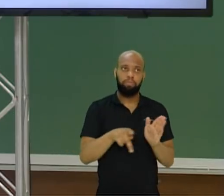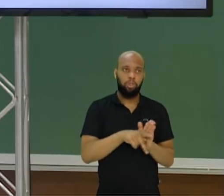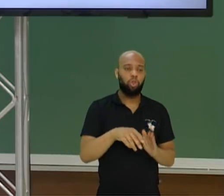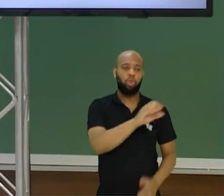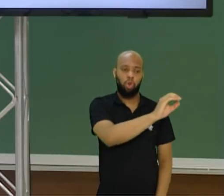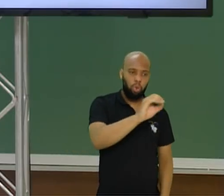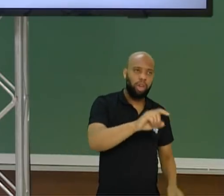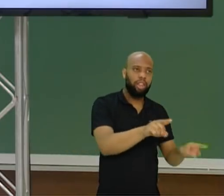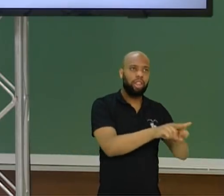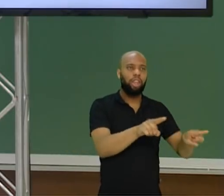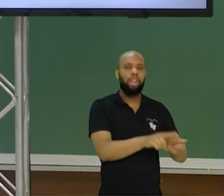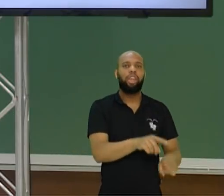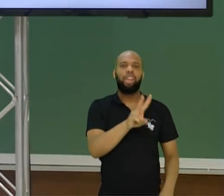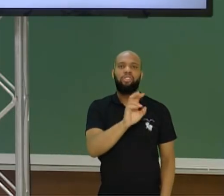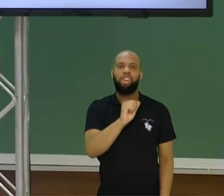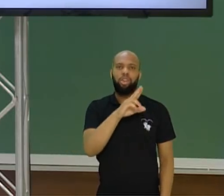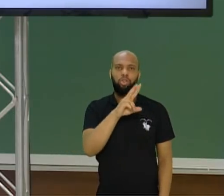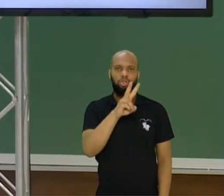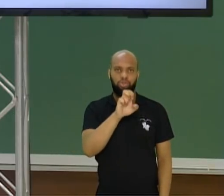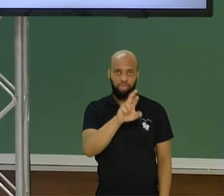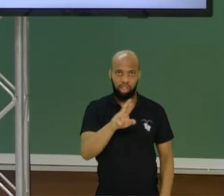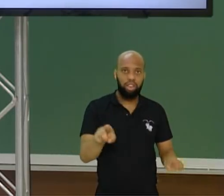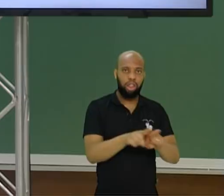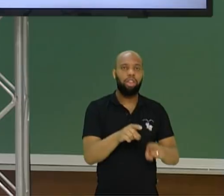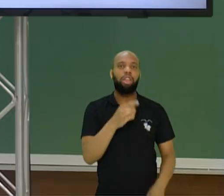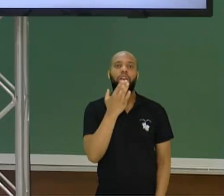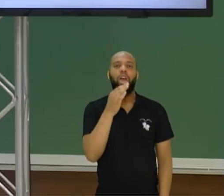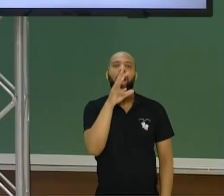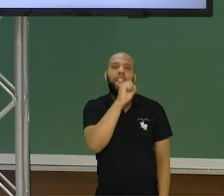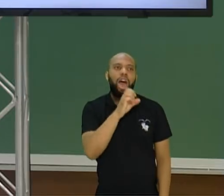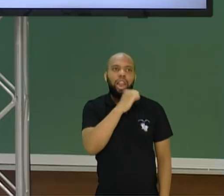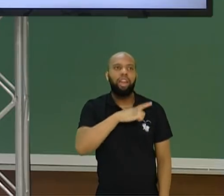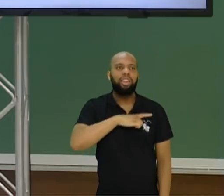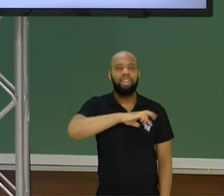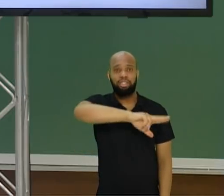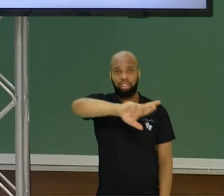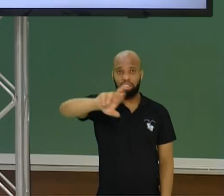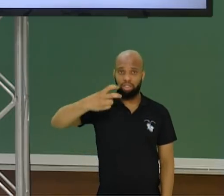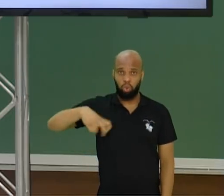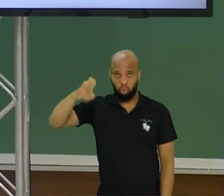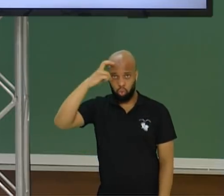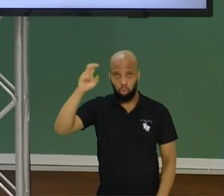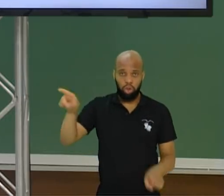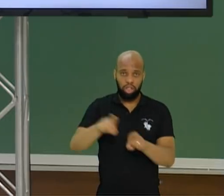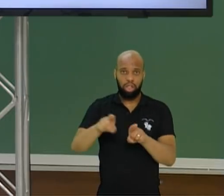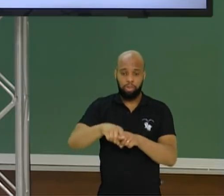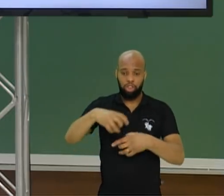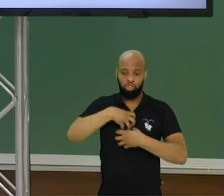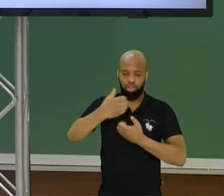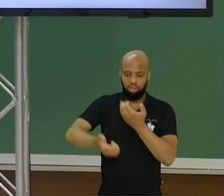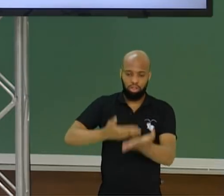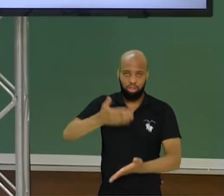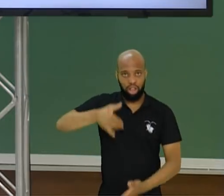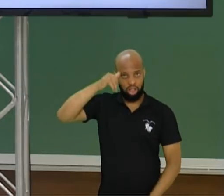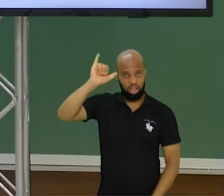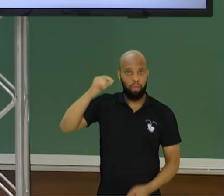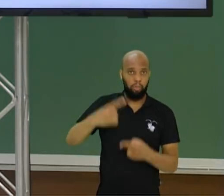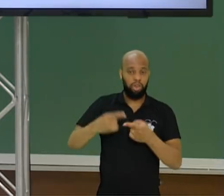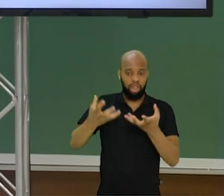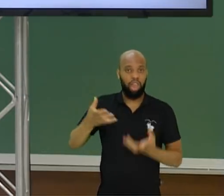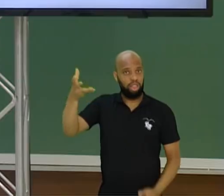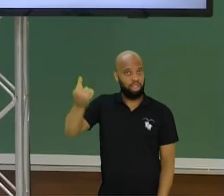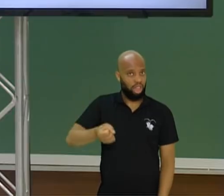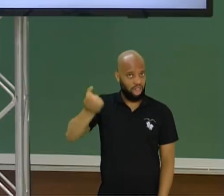oeste, Vancouver, temos aqui em laranja a policultura e pecuária leiteira, então temos